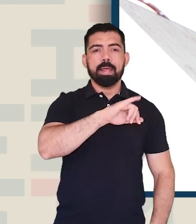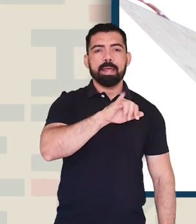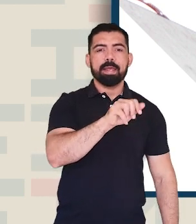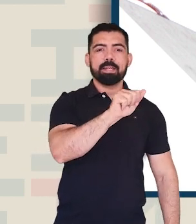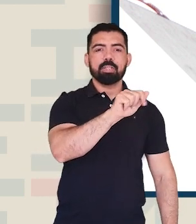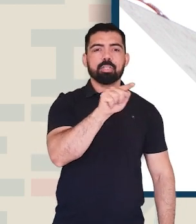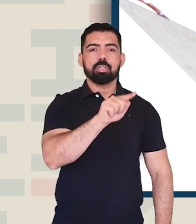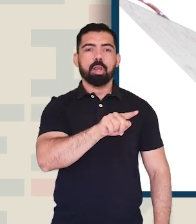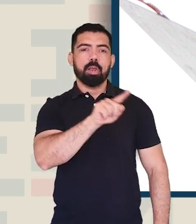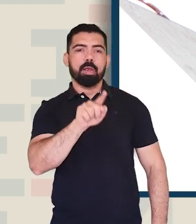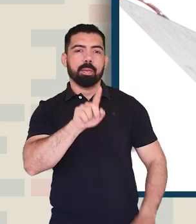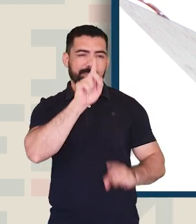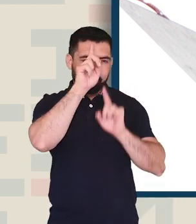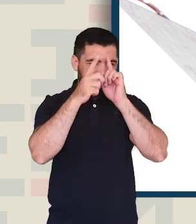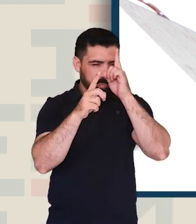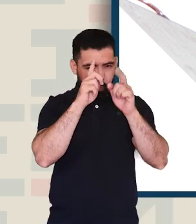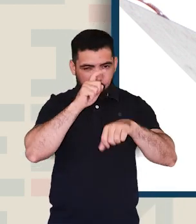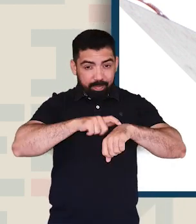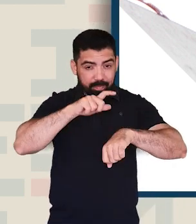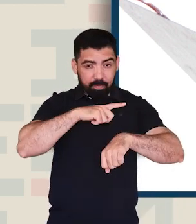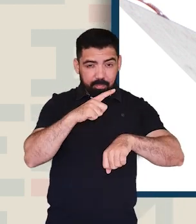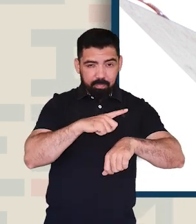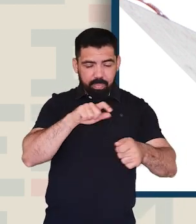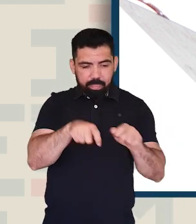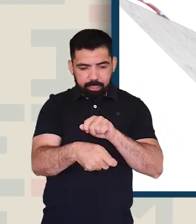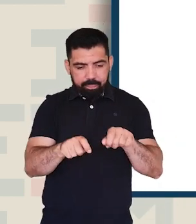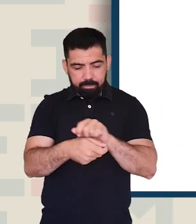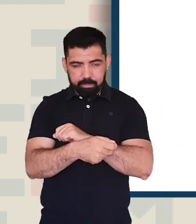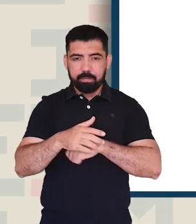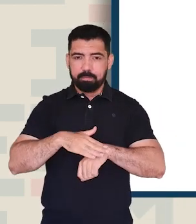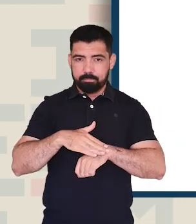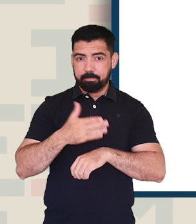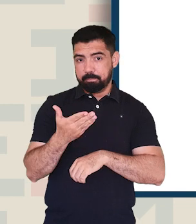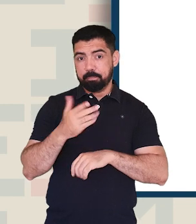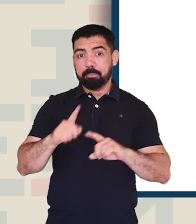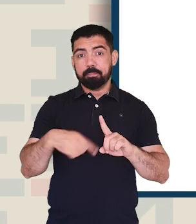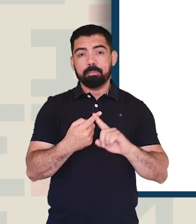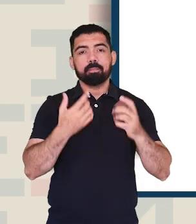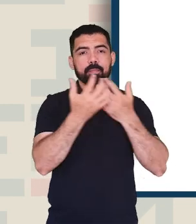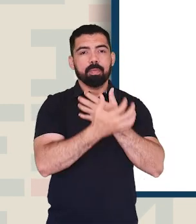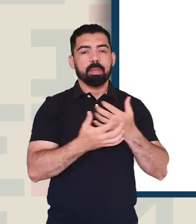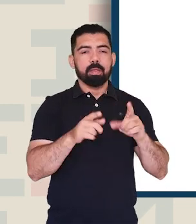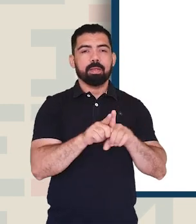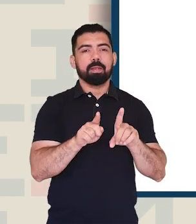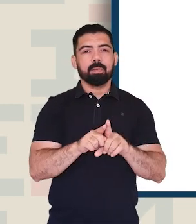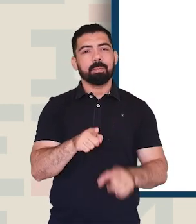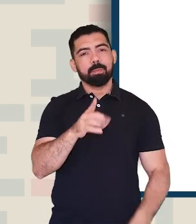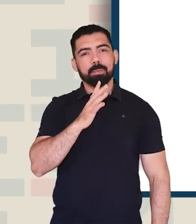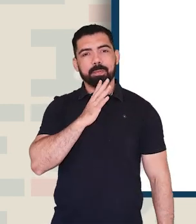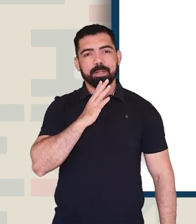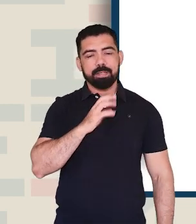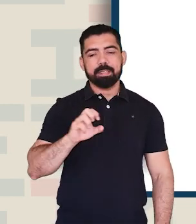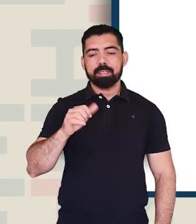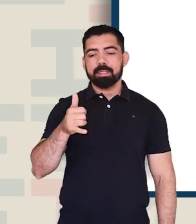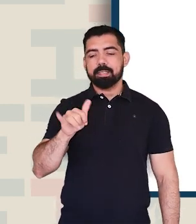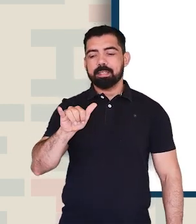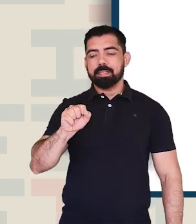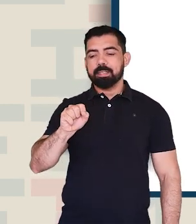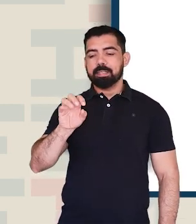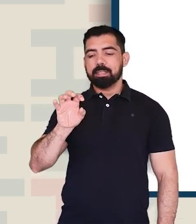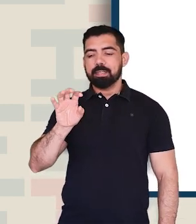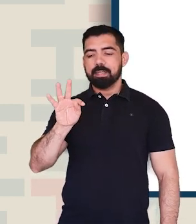né? Improvisações de jazz e tal. E ela é usada também naquela música Yesterday, né? Yesterday